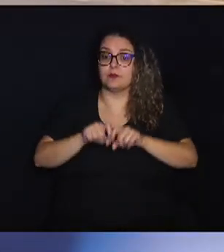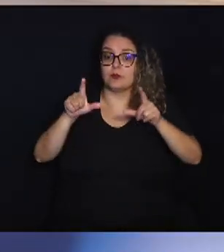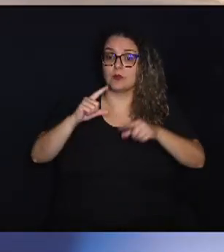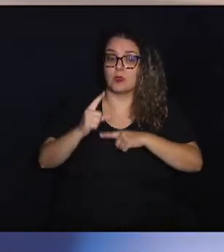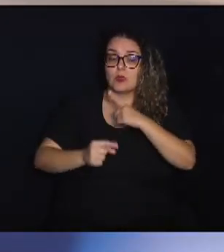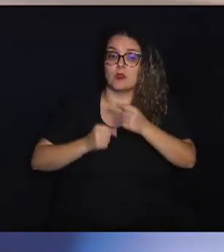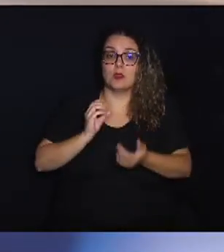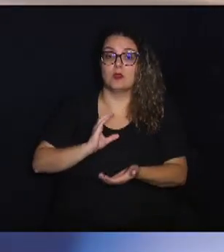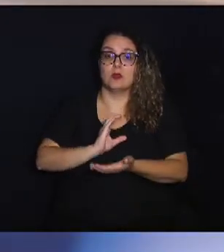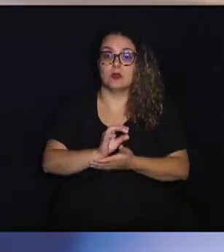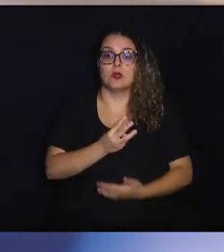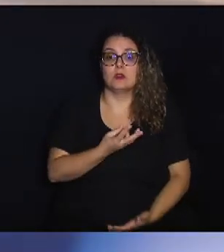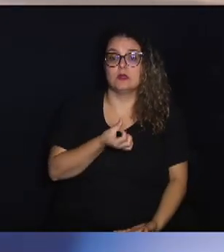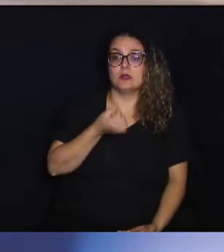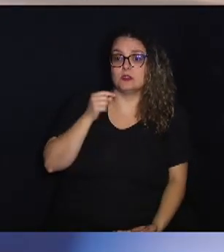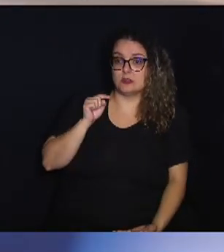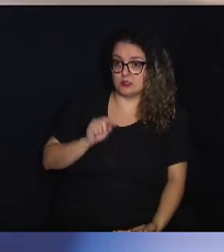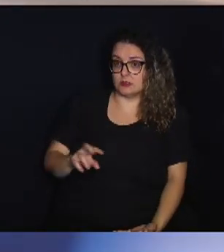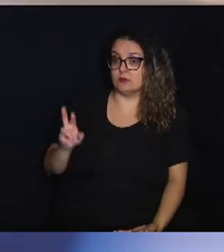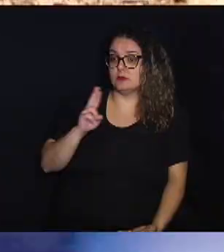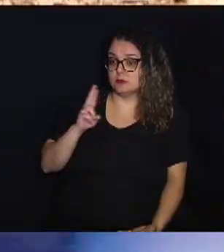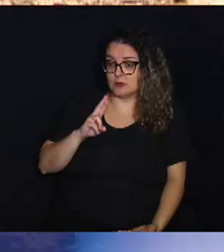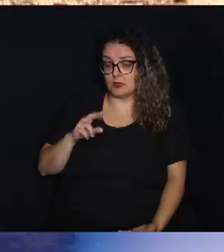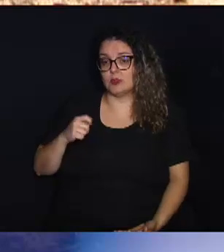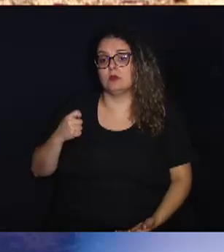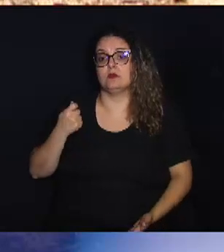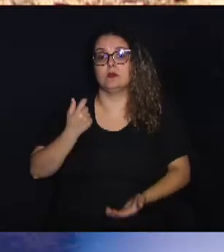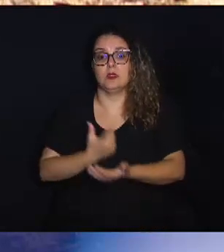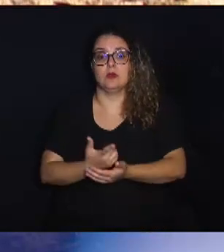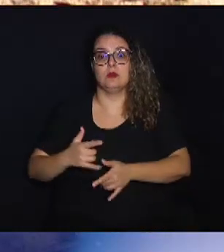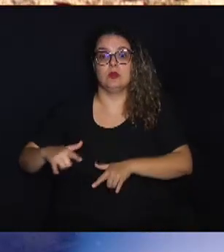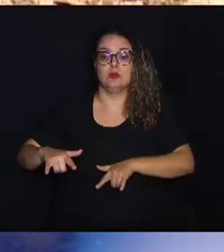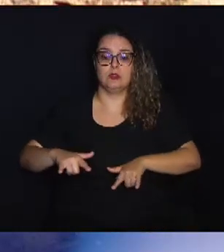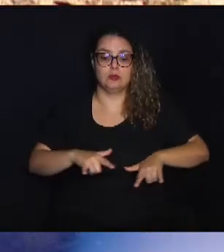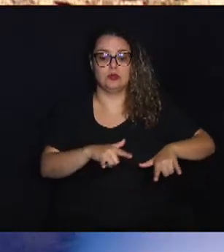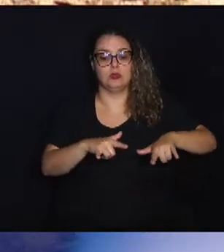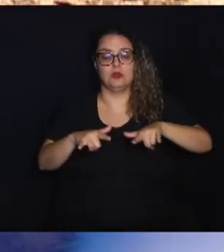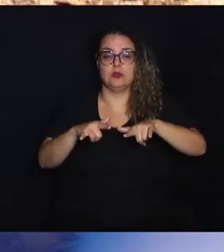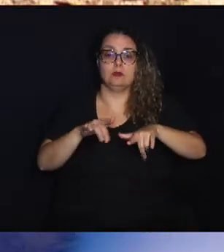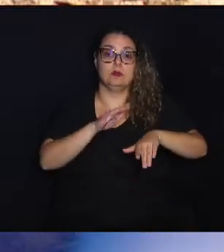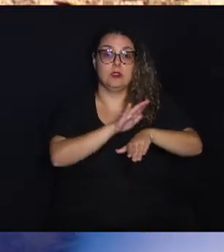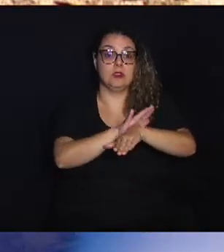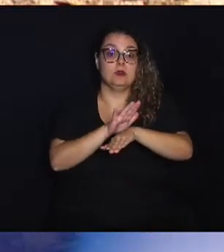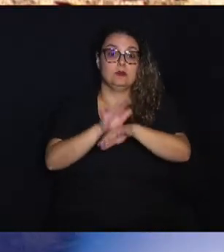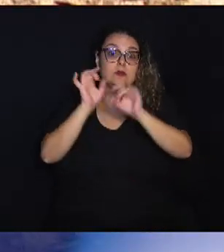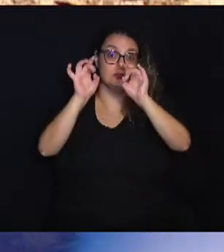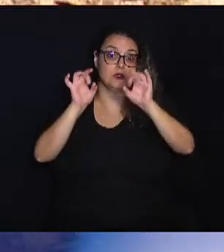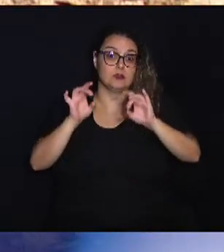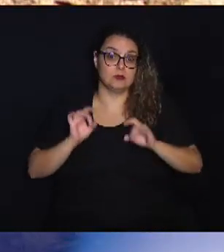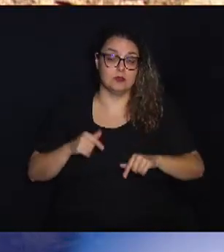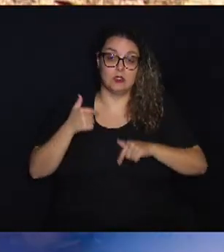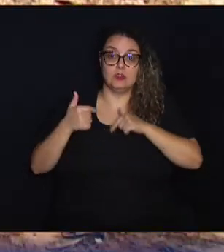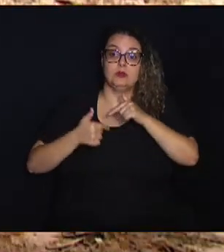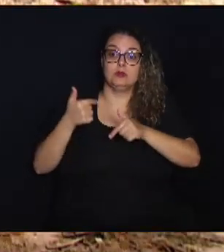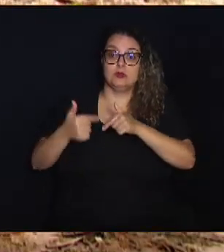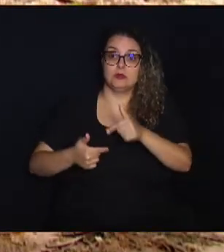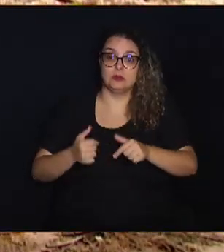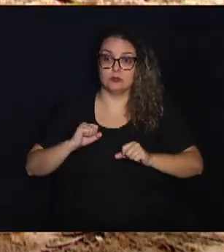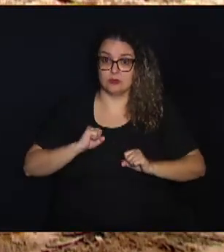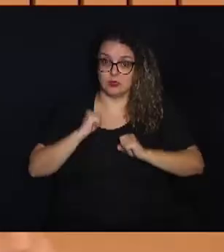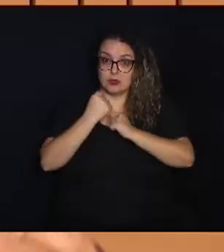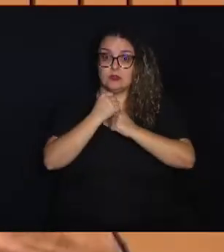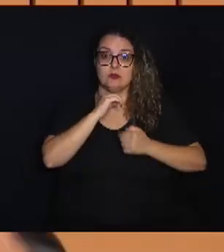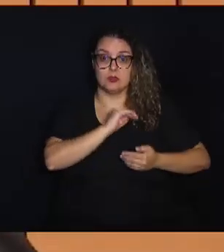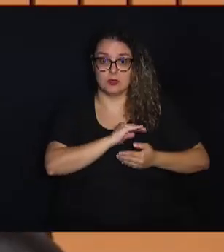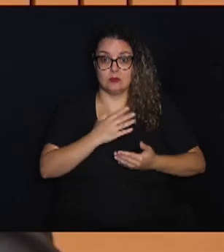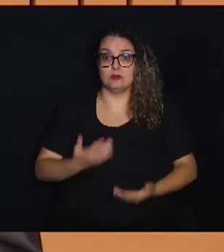de R$ 36 mil para a aquisição de um drone para auxiliar exclusivamente os trabalhos da Defesa Civil. A